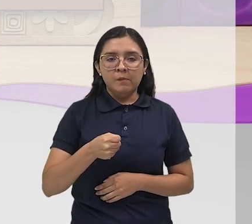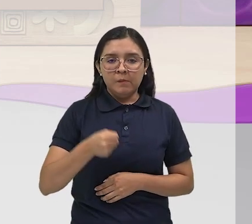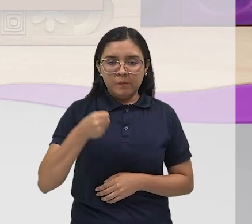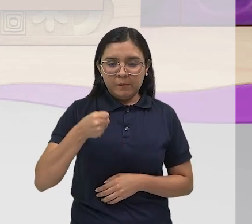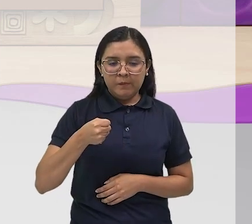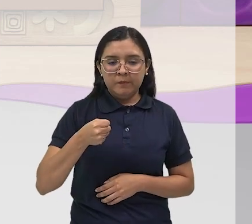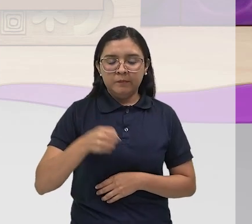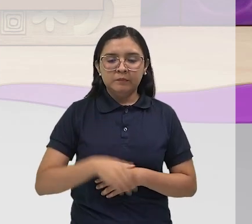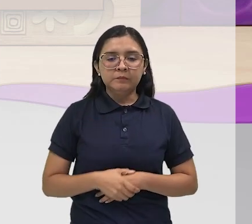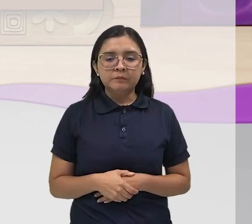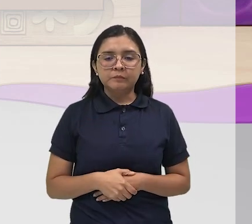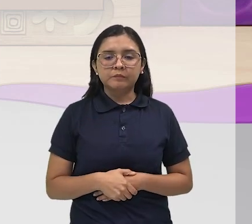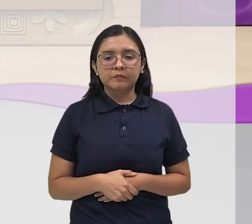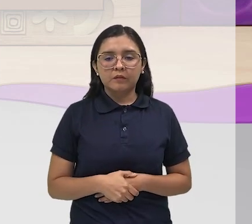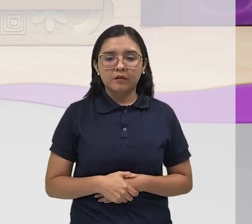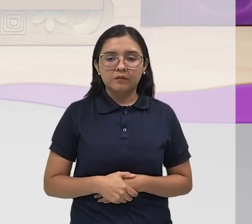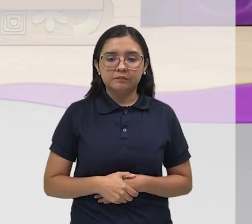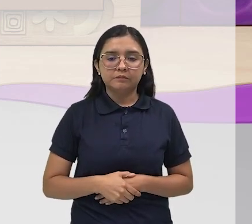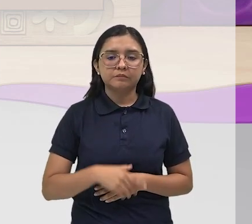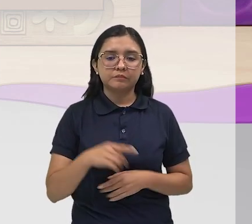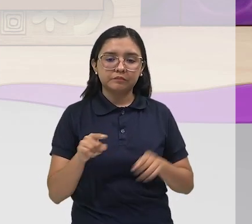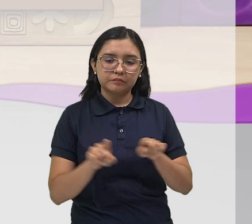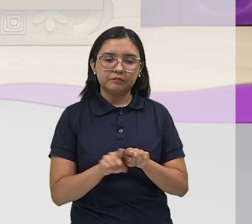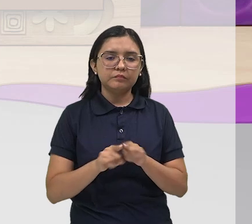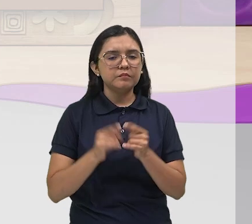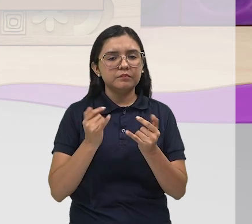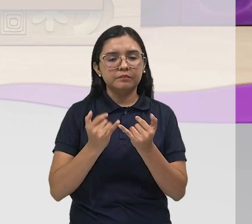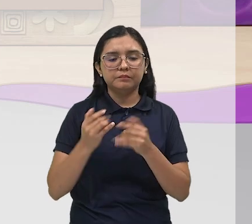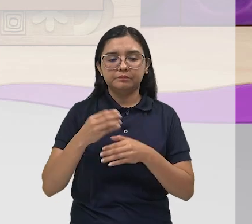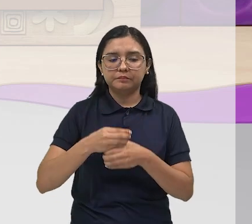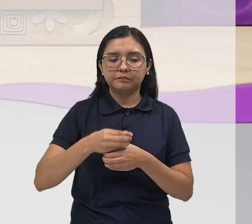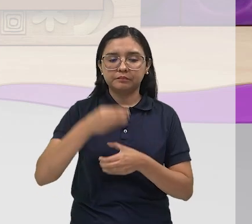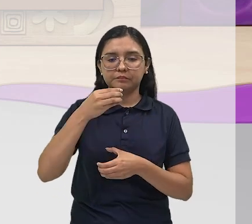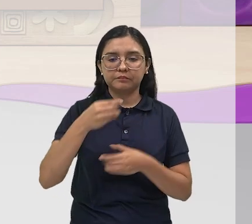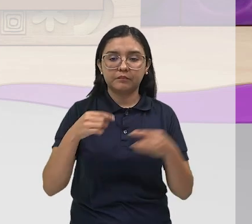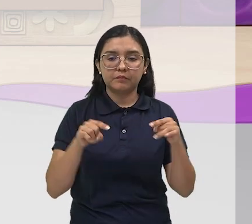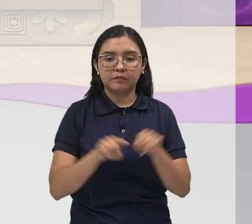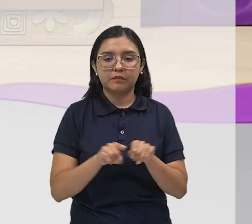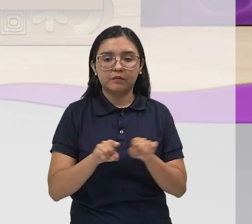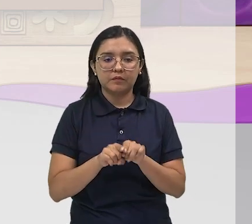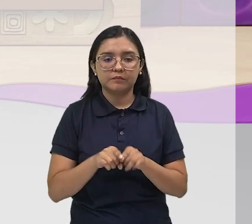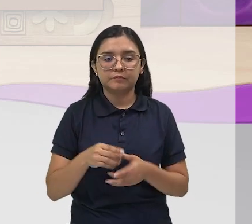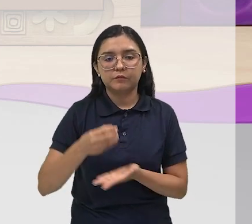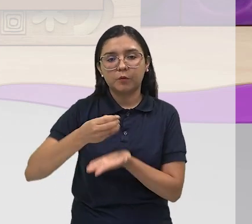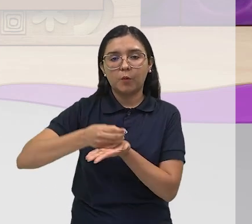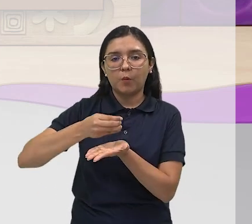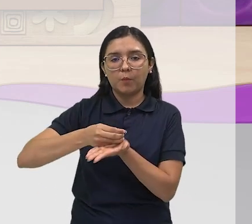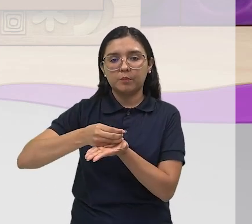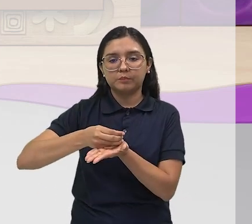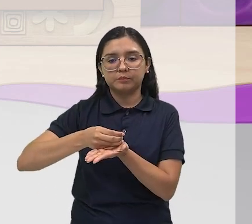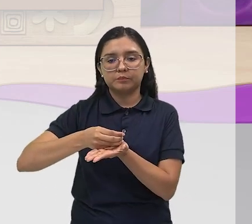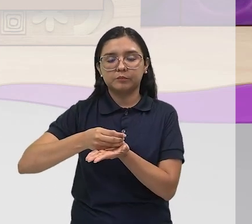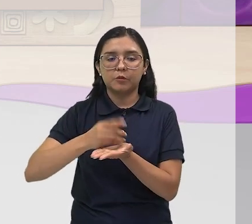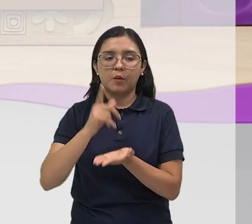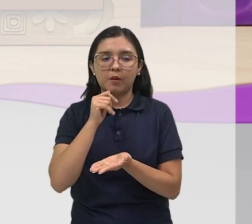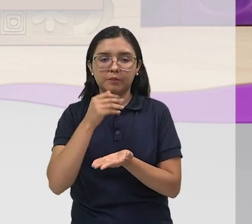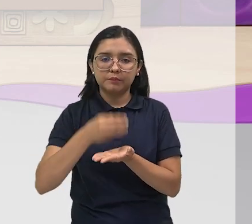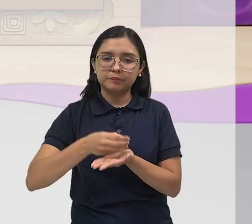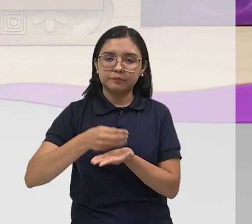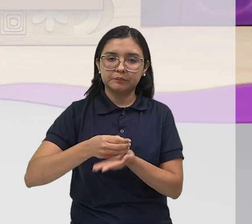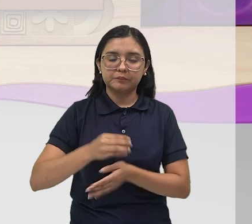uma xícara, tem uma parte, né, que lembra um cilindro, e também um copo, né, com água ali,